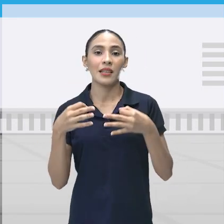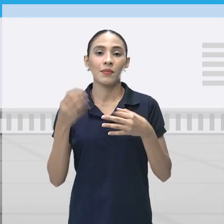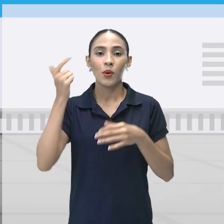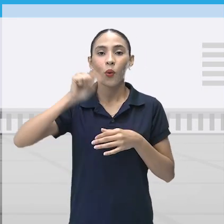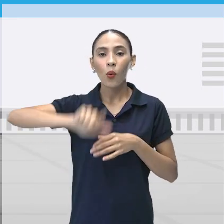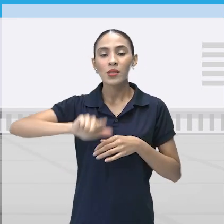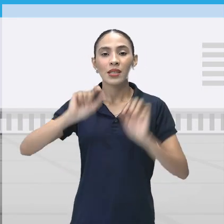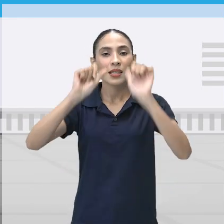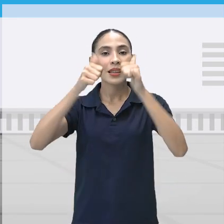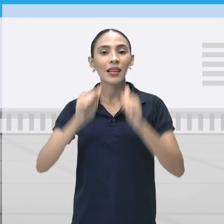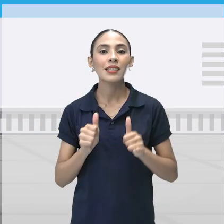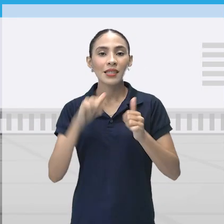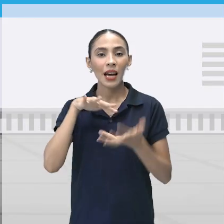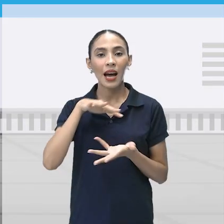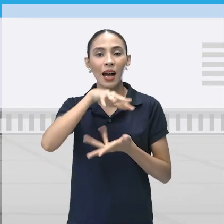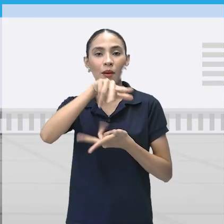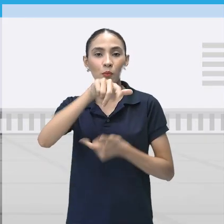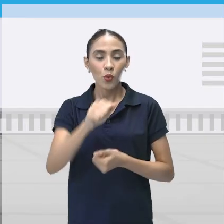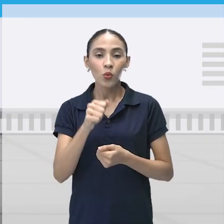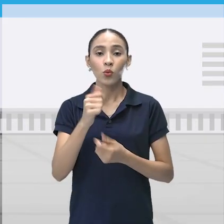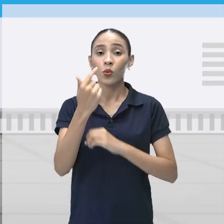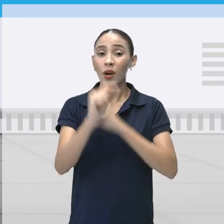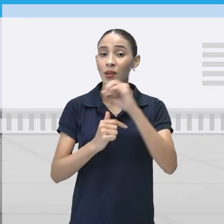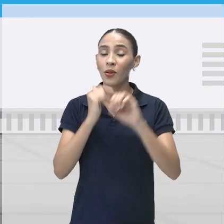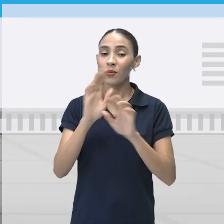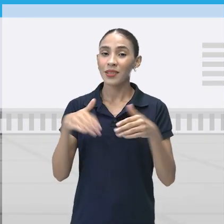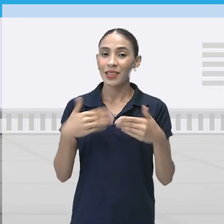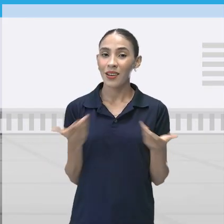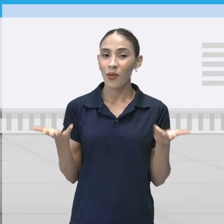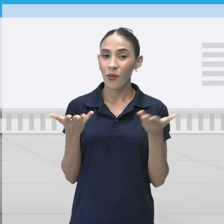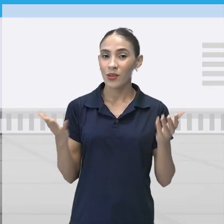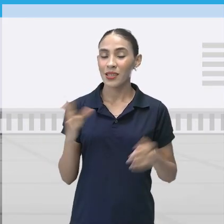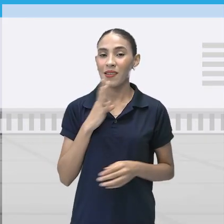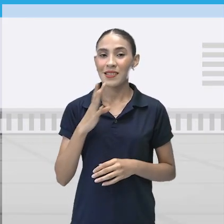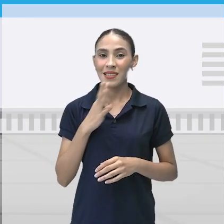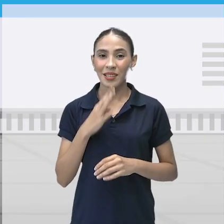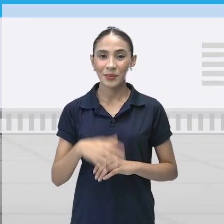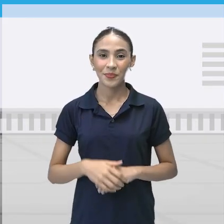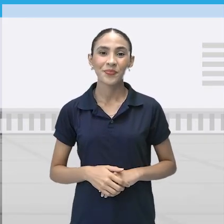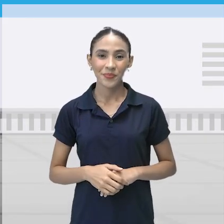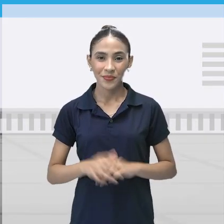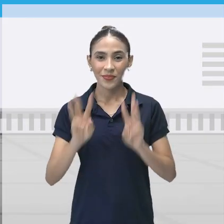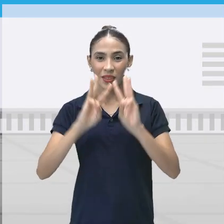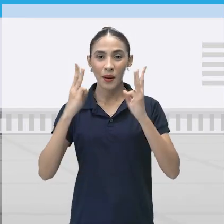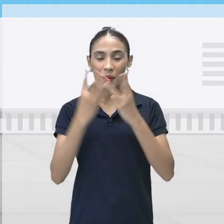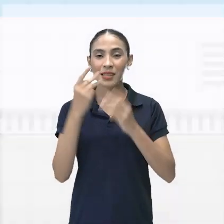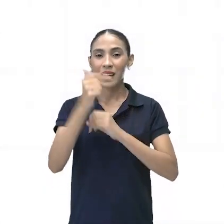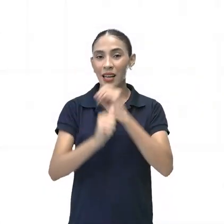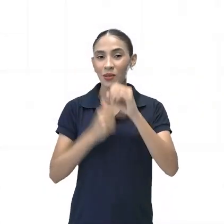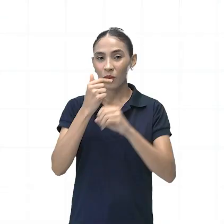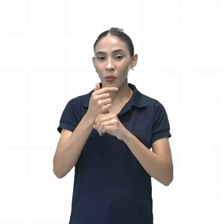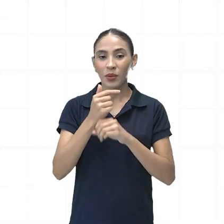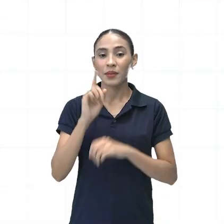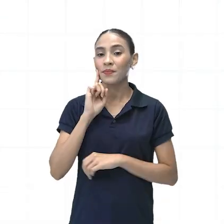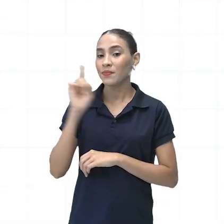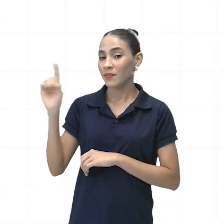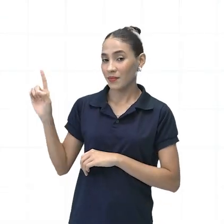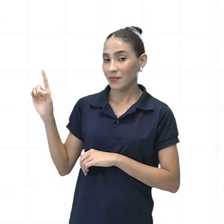para mensurar o mundo atômico. E é isso que nós vamos conhecer a partir de agora, a massa atômica de um